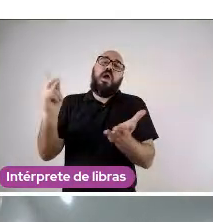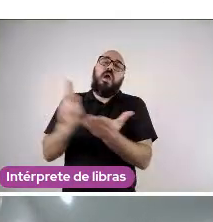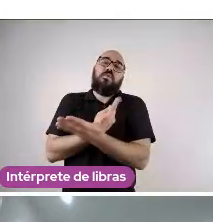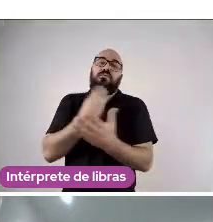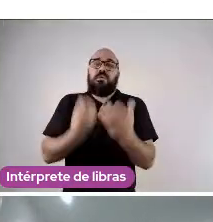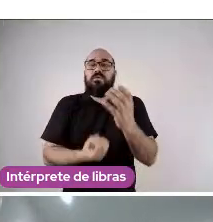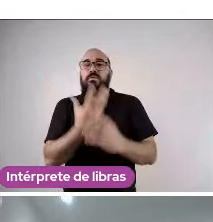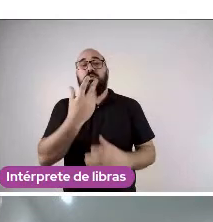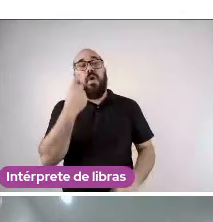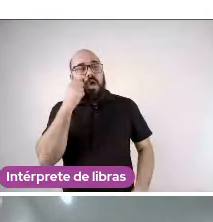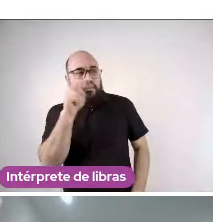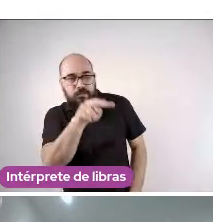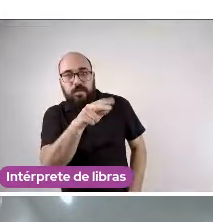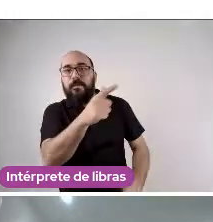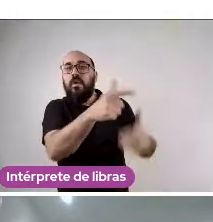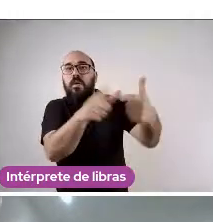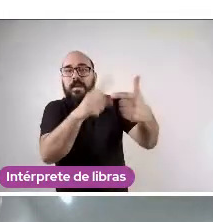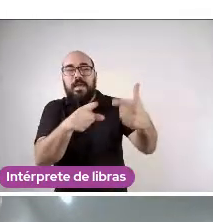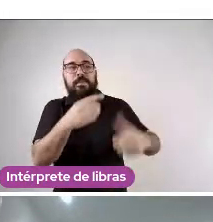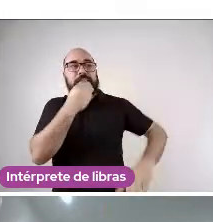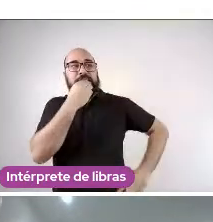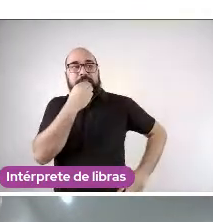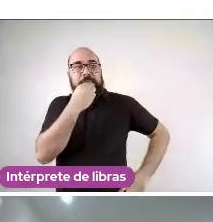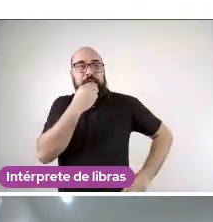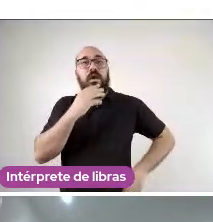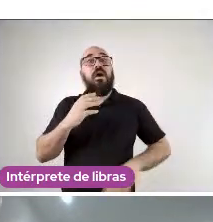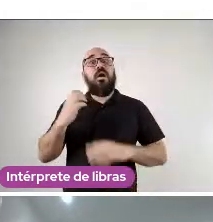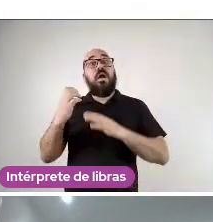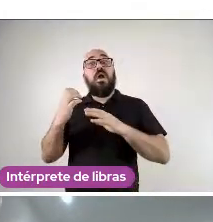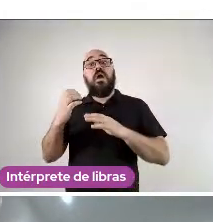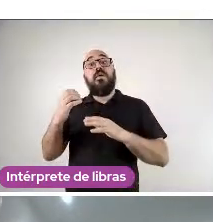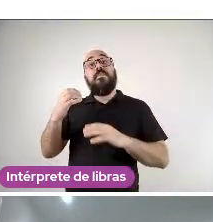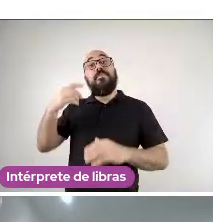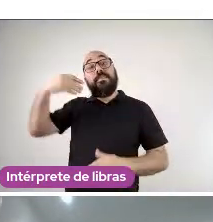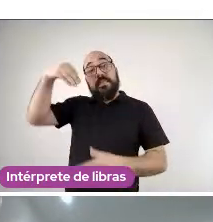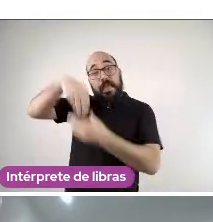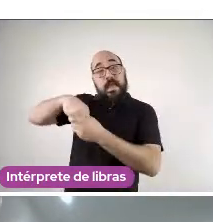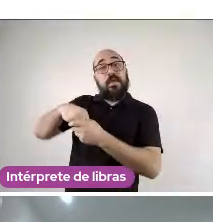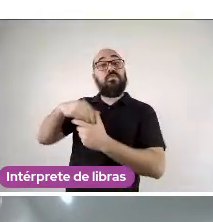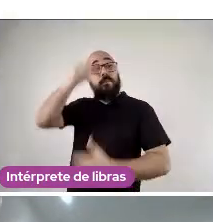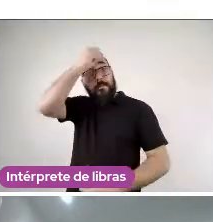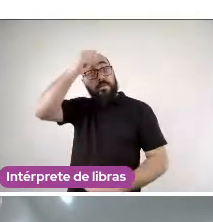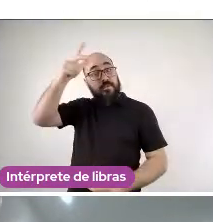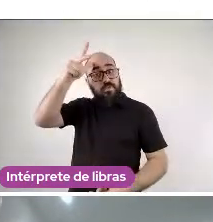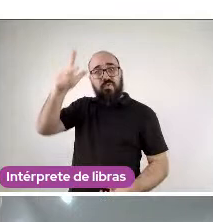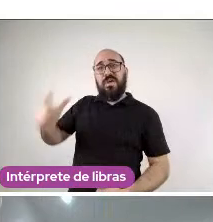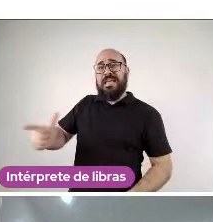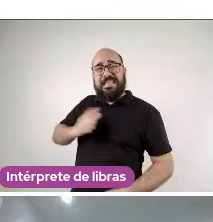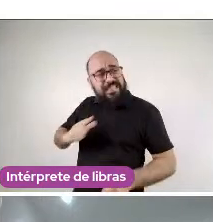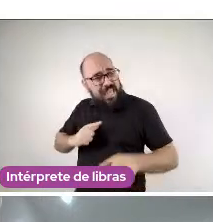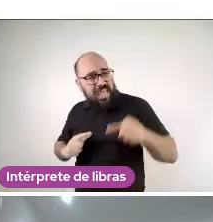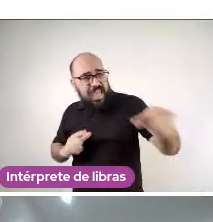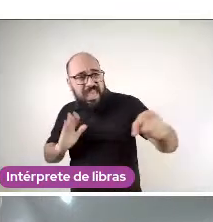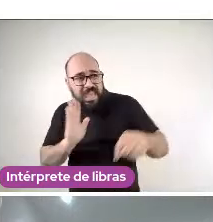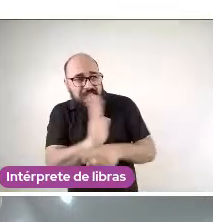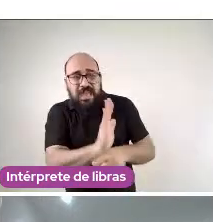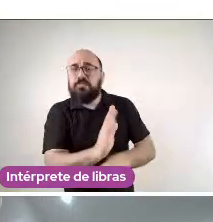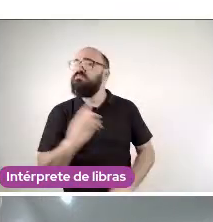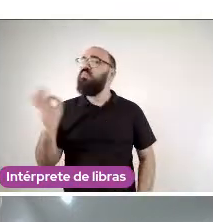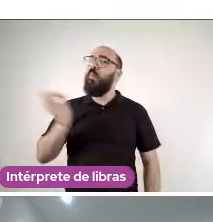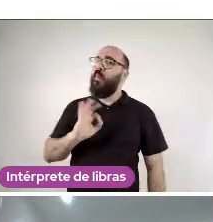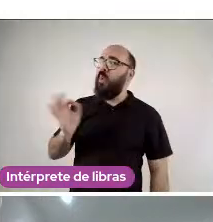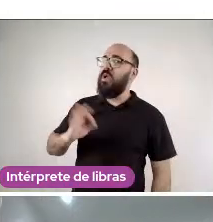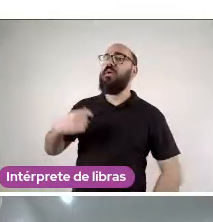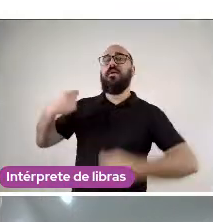falta dentro do setor público de um setor ou um programa que fosse